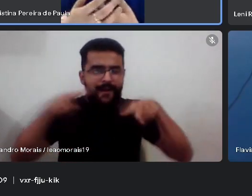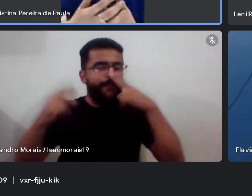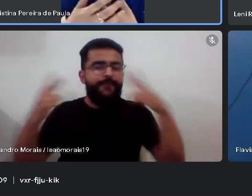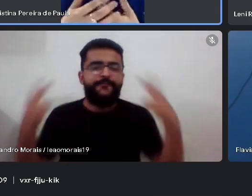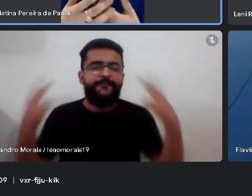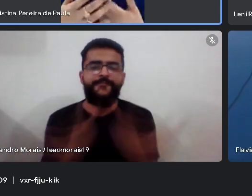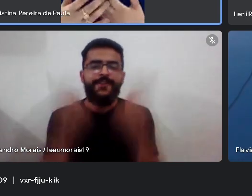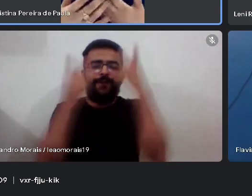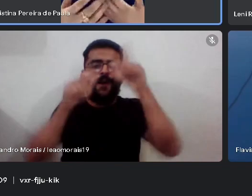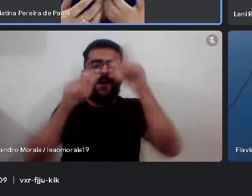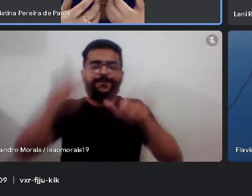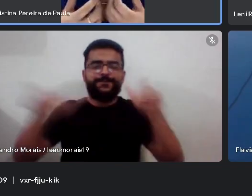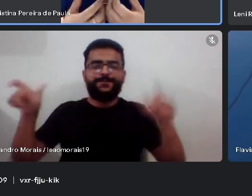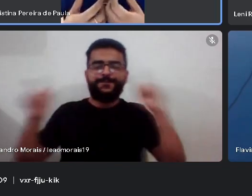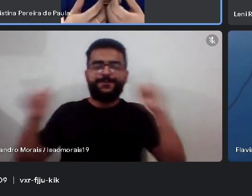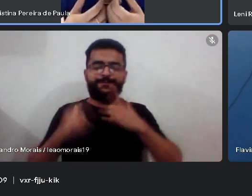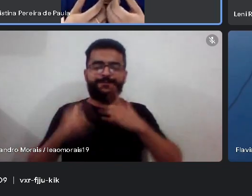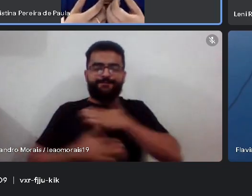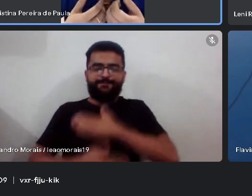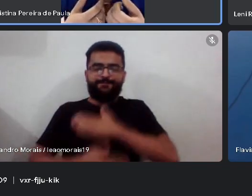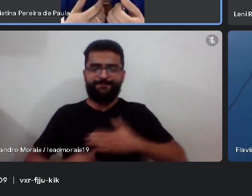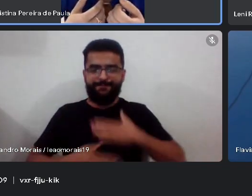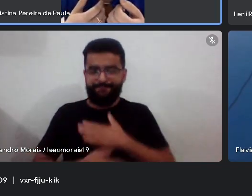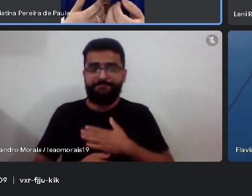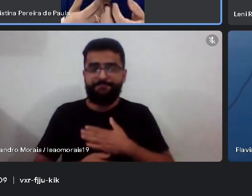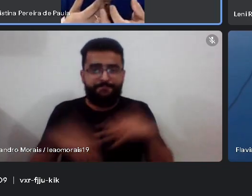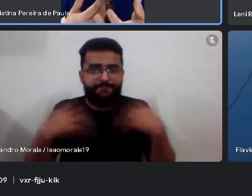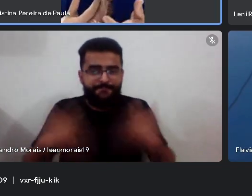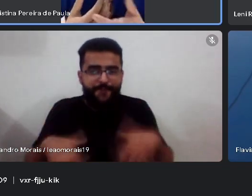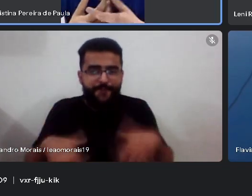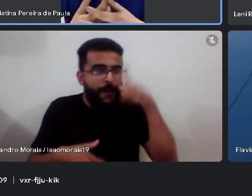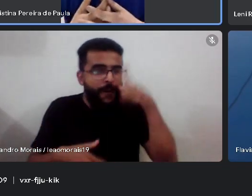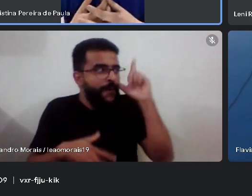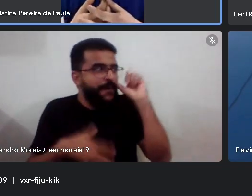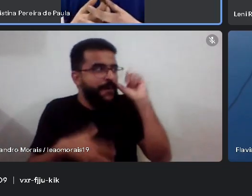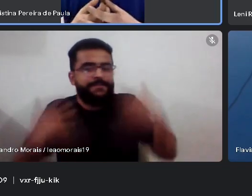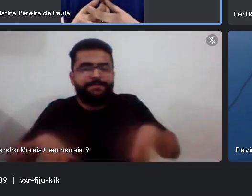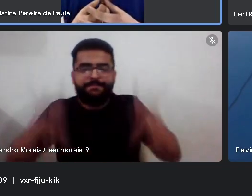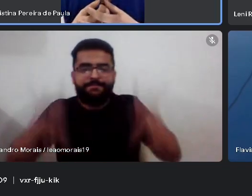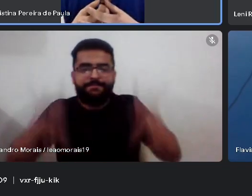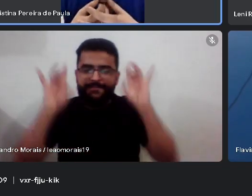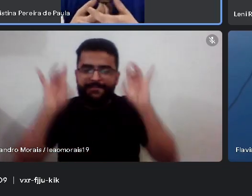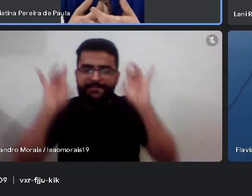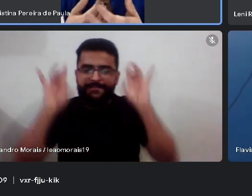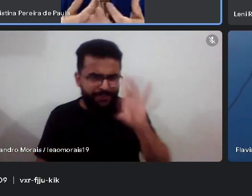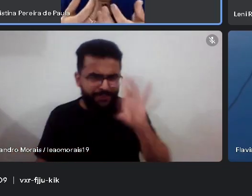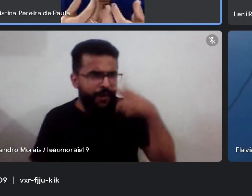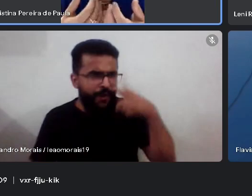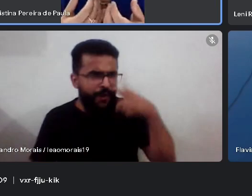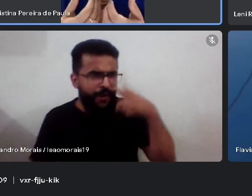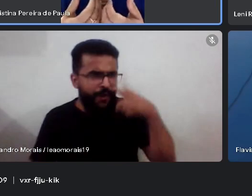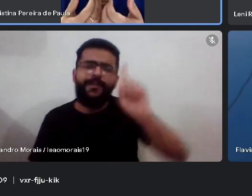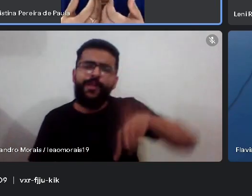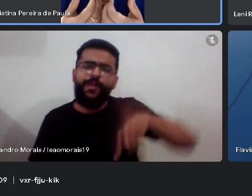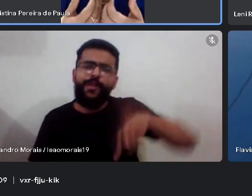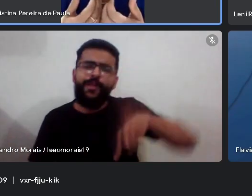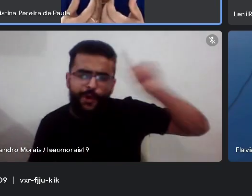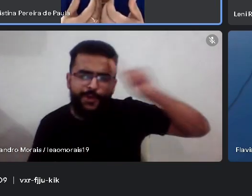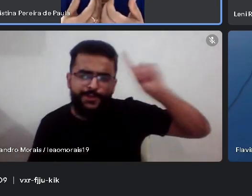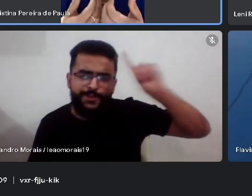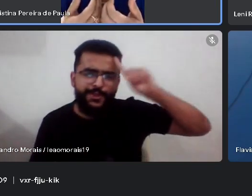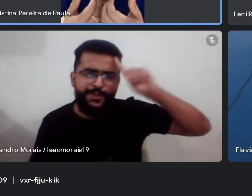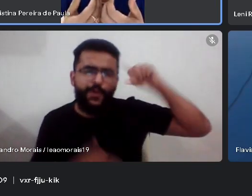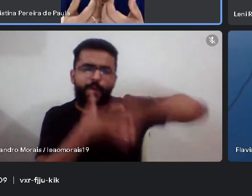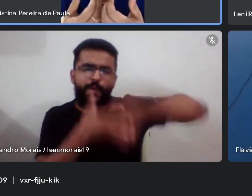nós ficamos felizes por tudo o que essa lei tem nos trazido, né? Quando nós observamos o antes